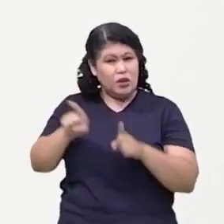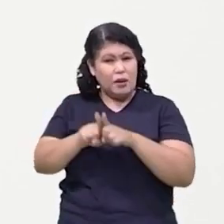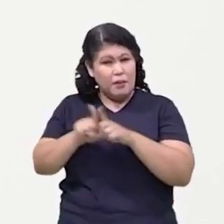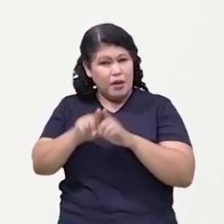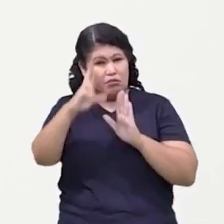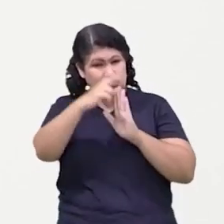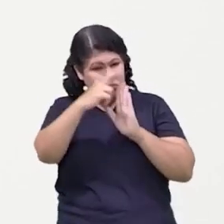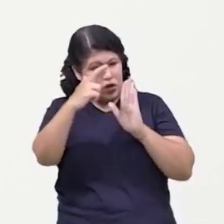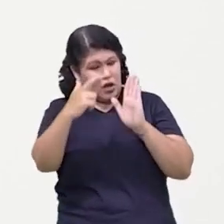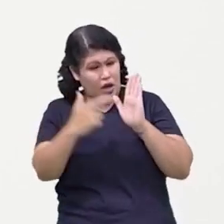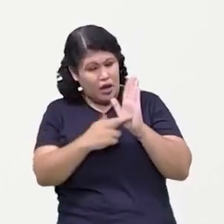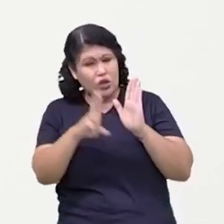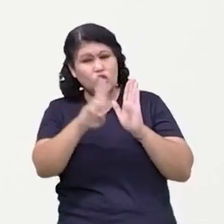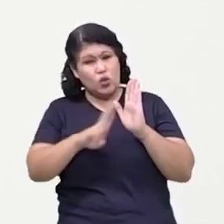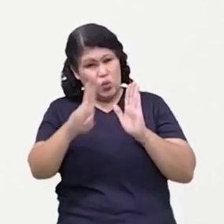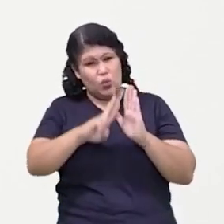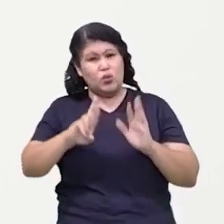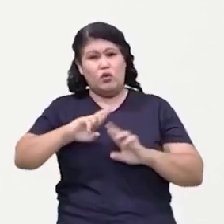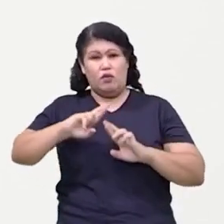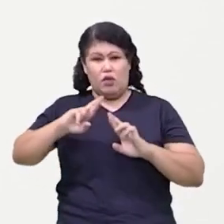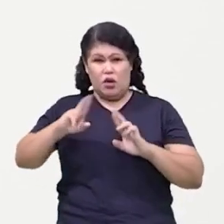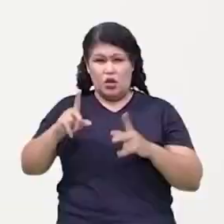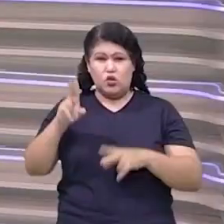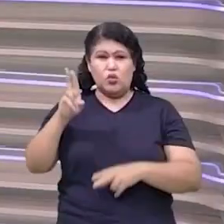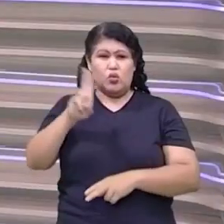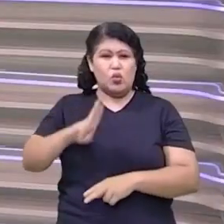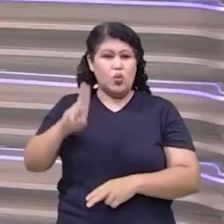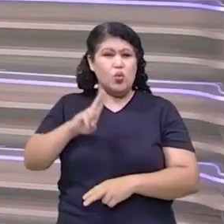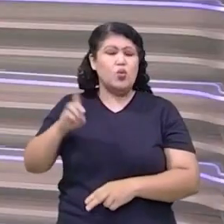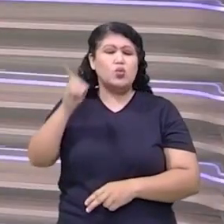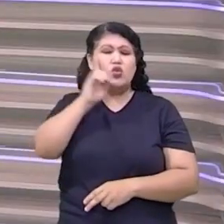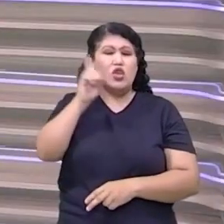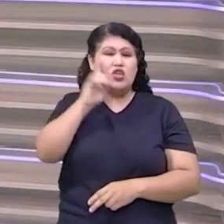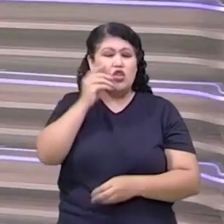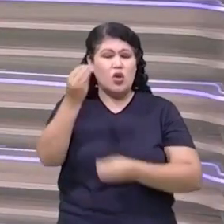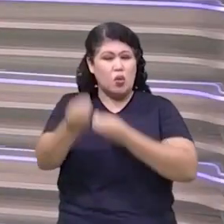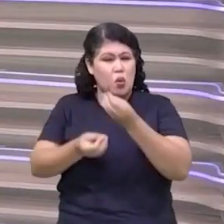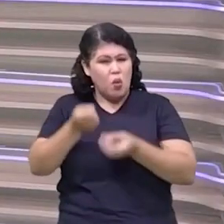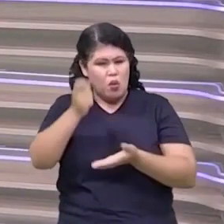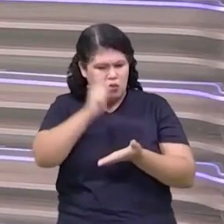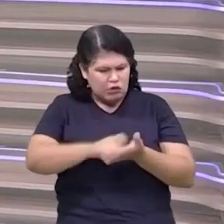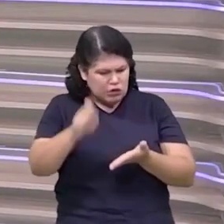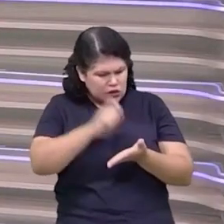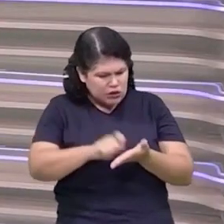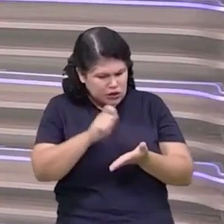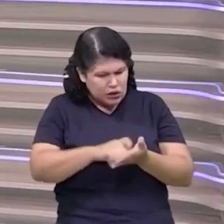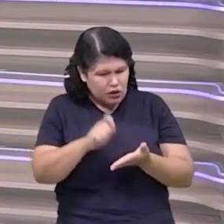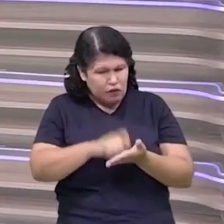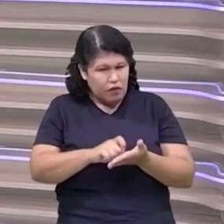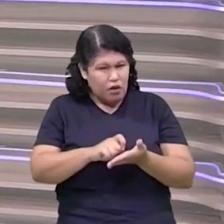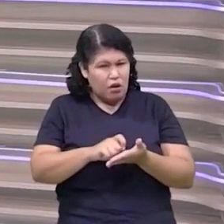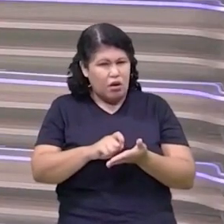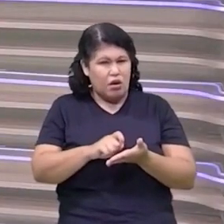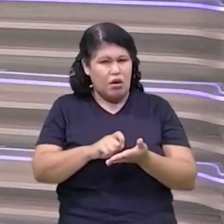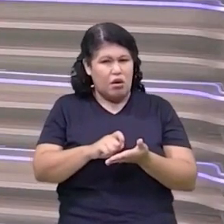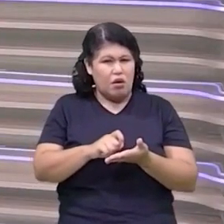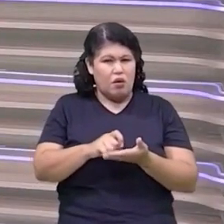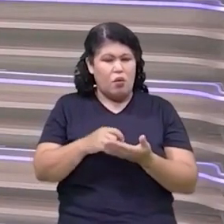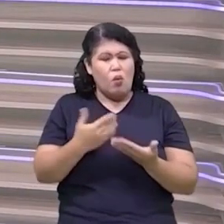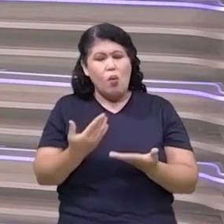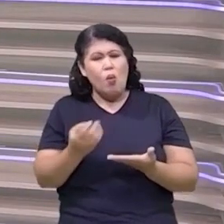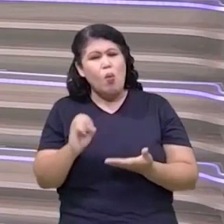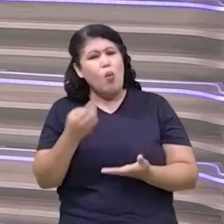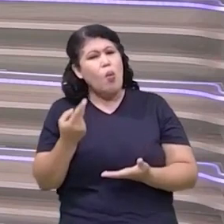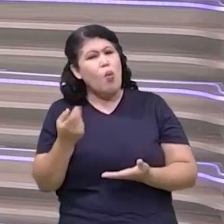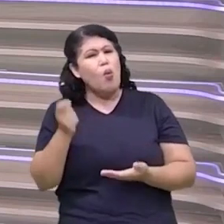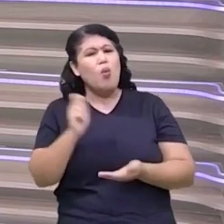indicações, das quais a gente usa no nosso dia a dia. Quando vai escrever um bilhete, quando vai escrever vamos dizer